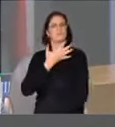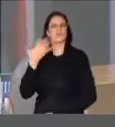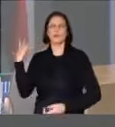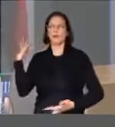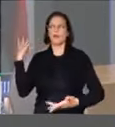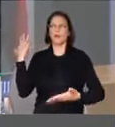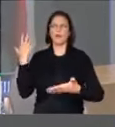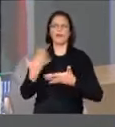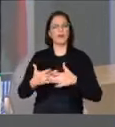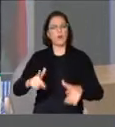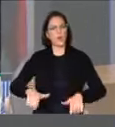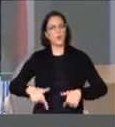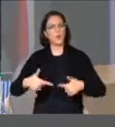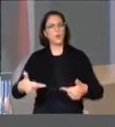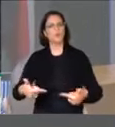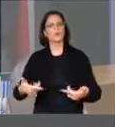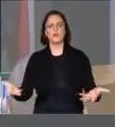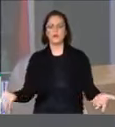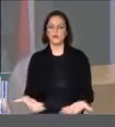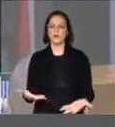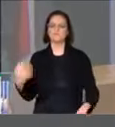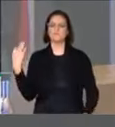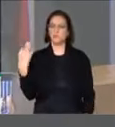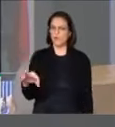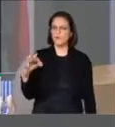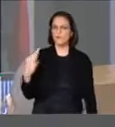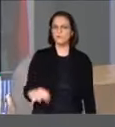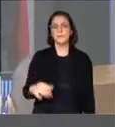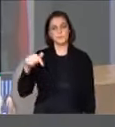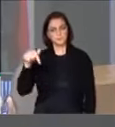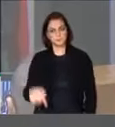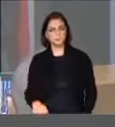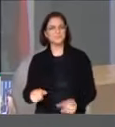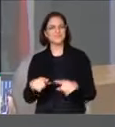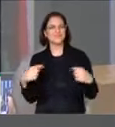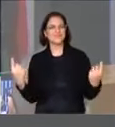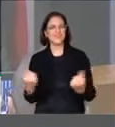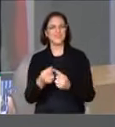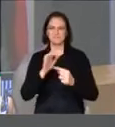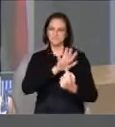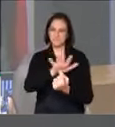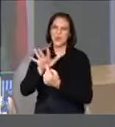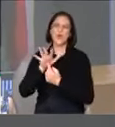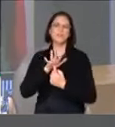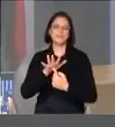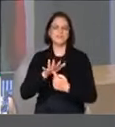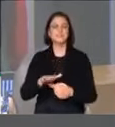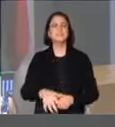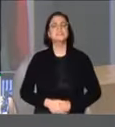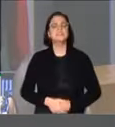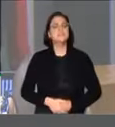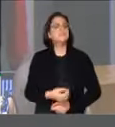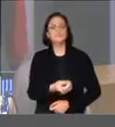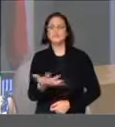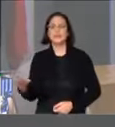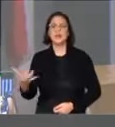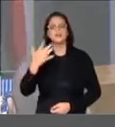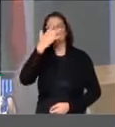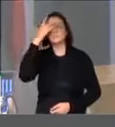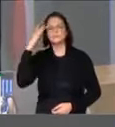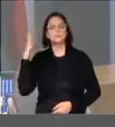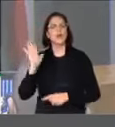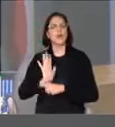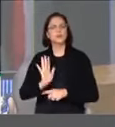aqui é reconhecido. Reconhecido nessa sessão solene, tantas pessoas que contribuíram, participaram, porque